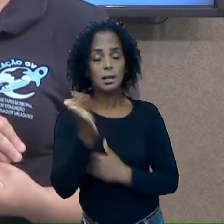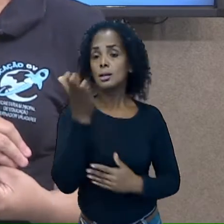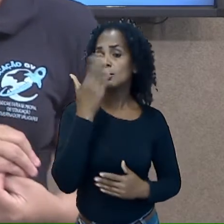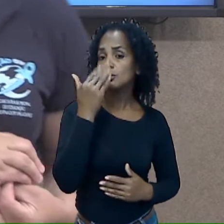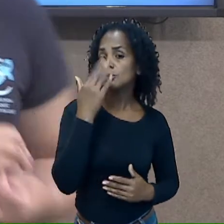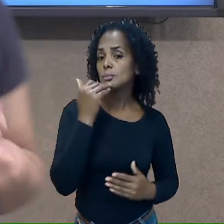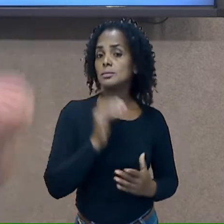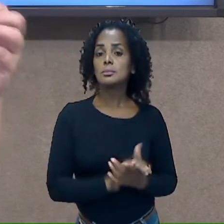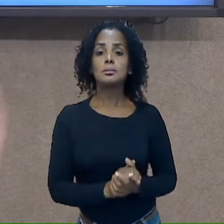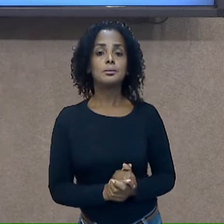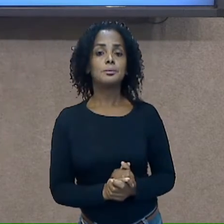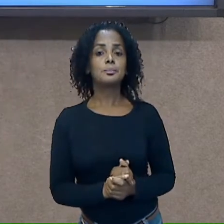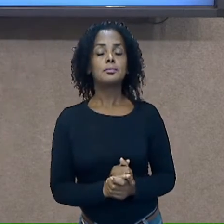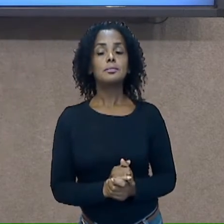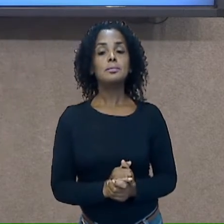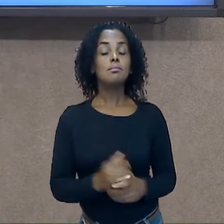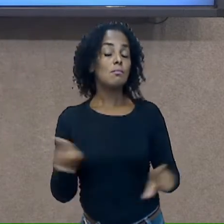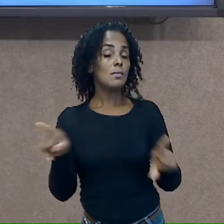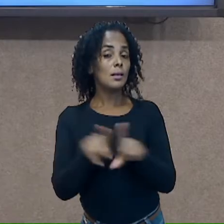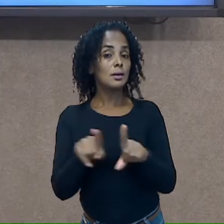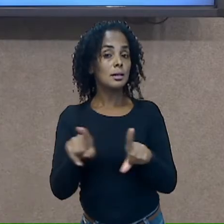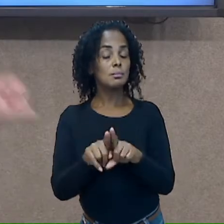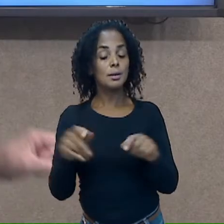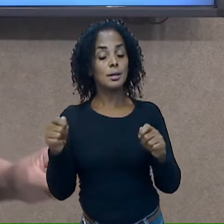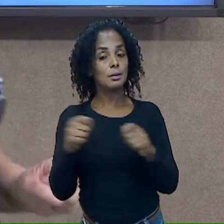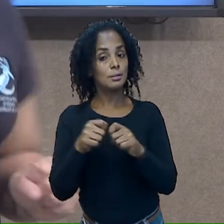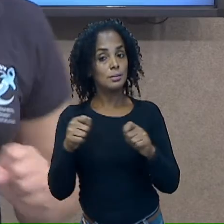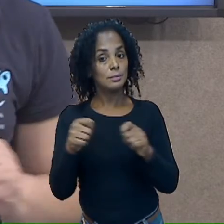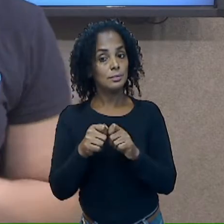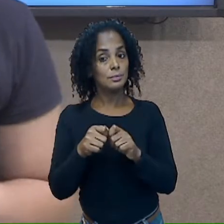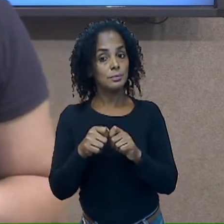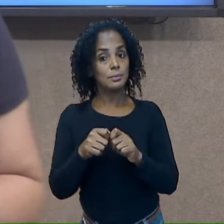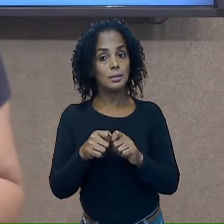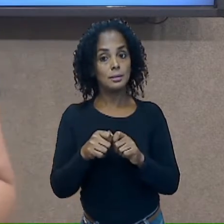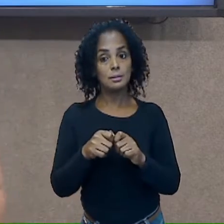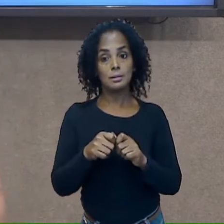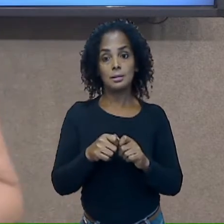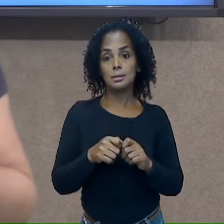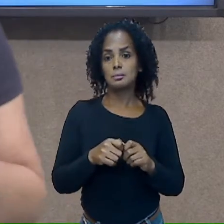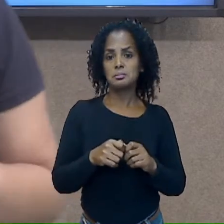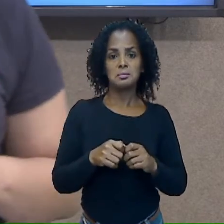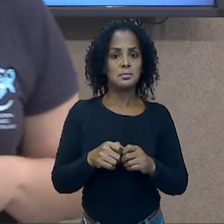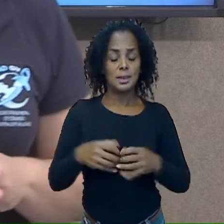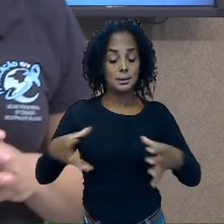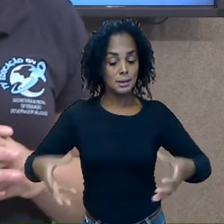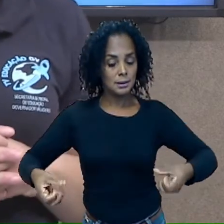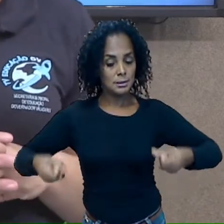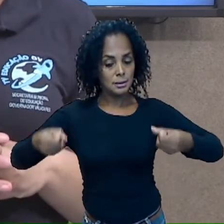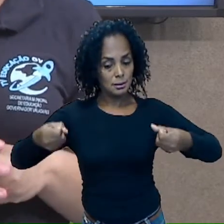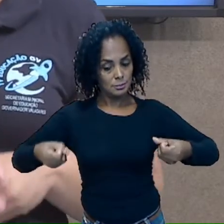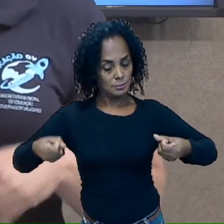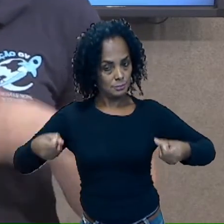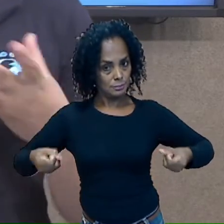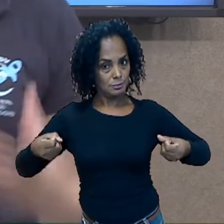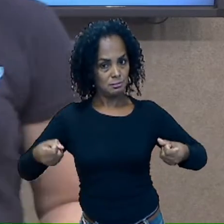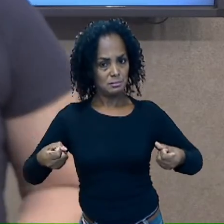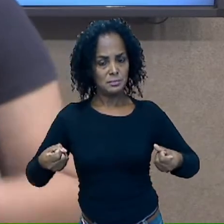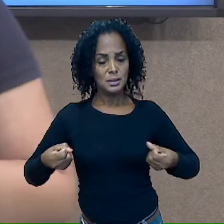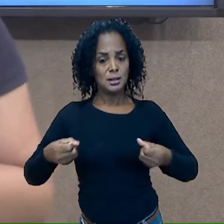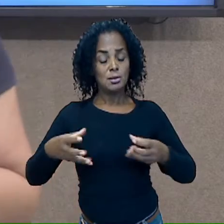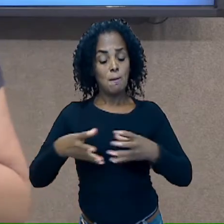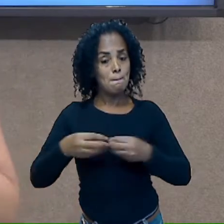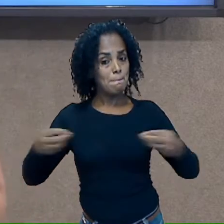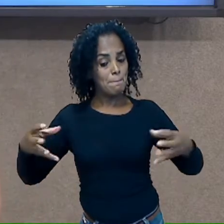mantimentos. Assim também é feito com as cestarias. Essas cestas que eles fazem, eles